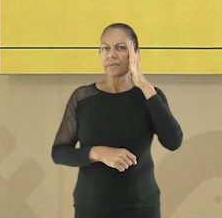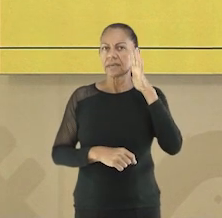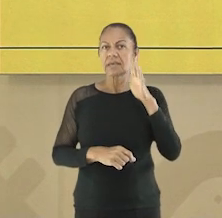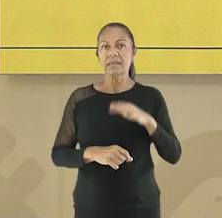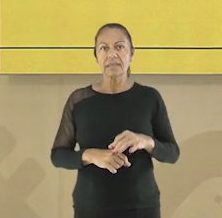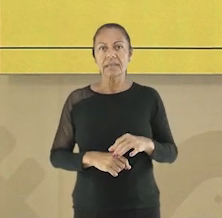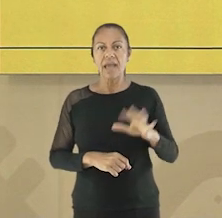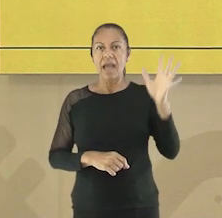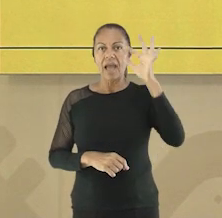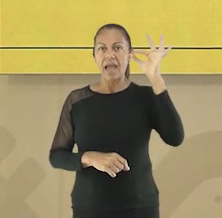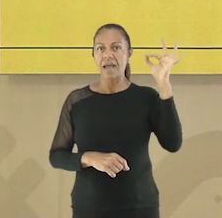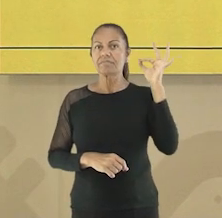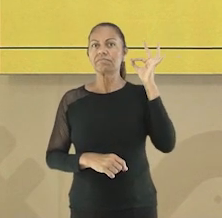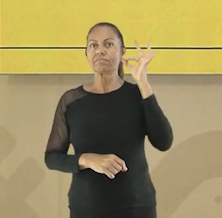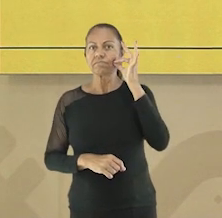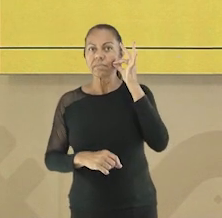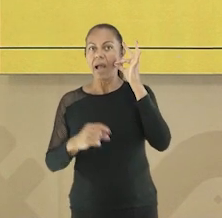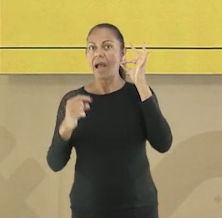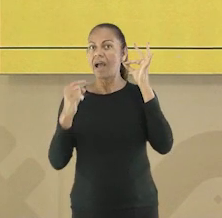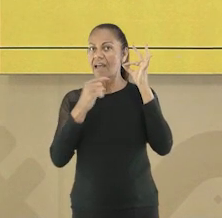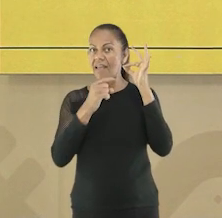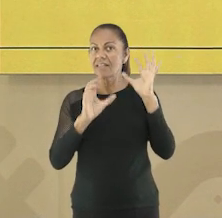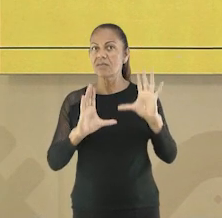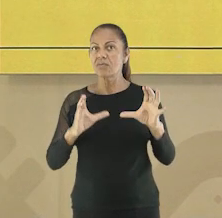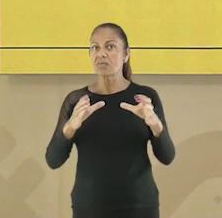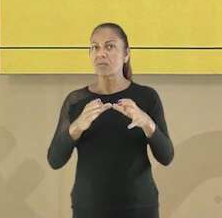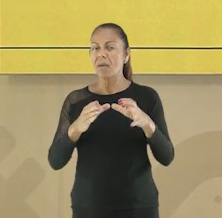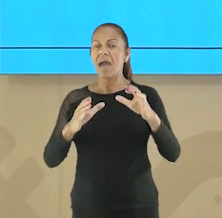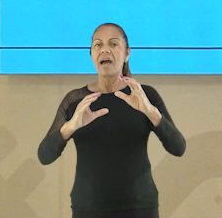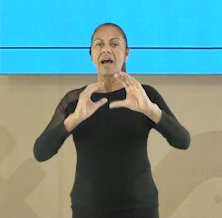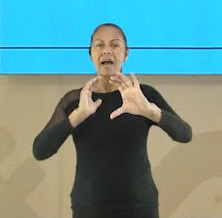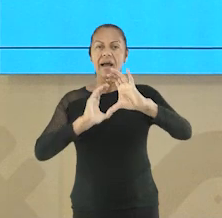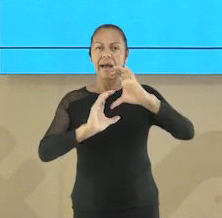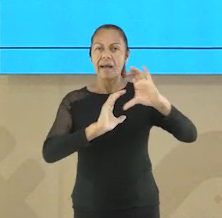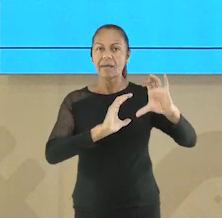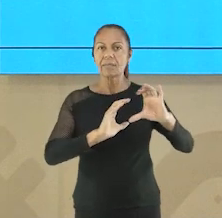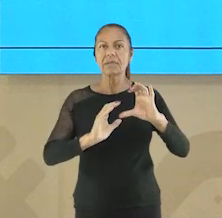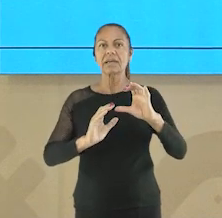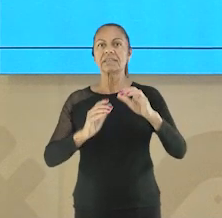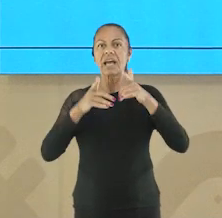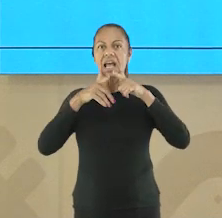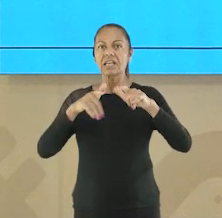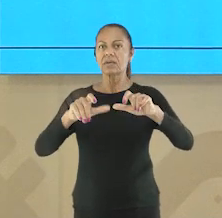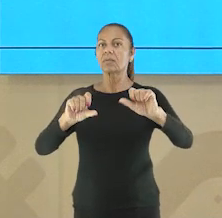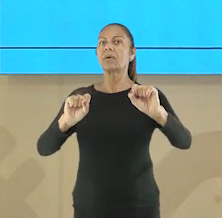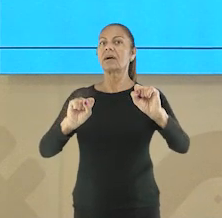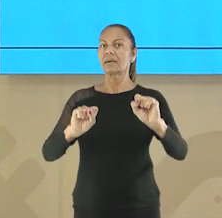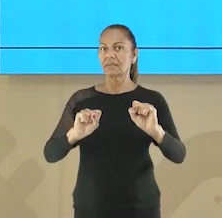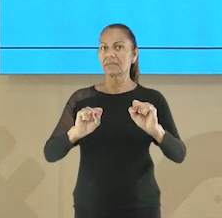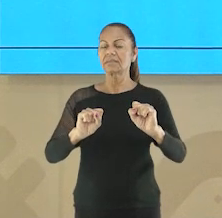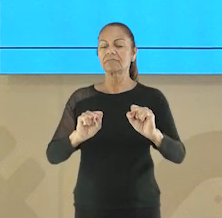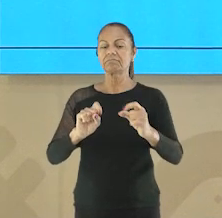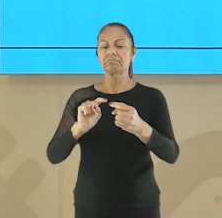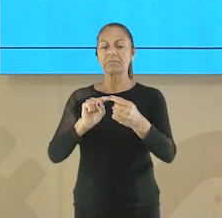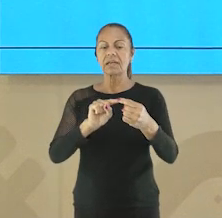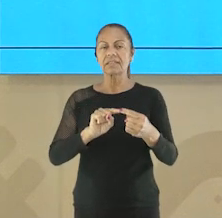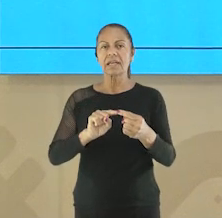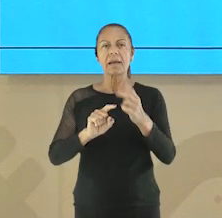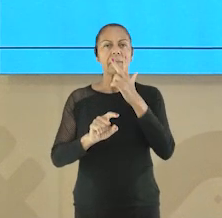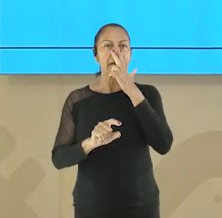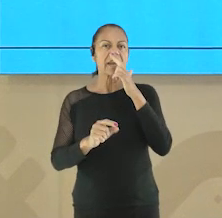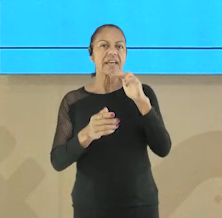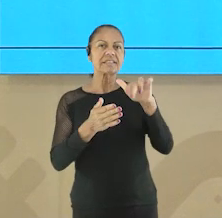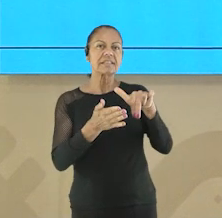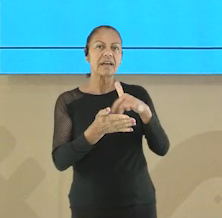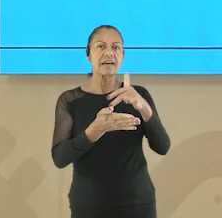sabiam também que as abelhas possuem uma linguagem bem diferenciada? Por meio de movimentos feitos no voo, mais ou menos como se